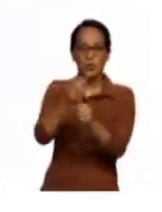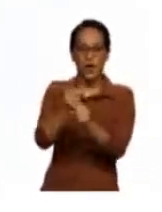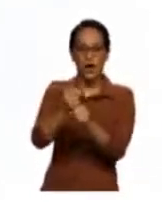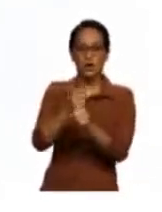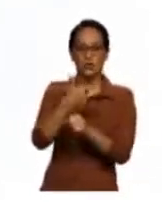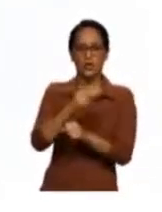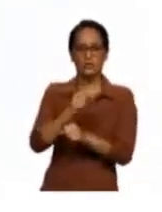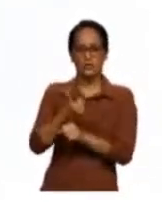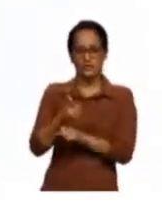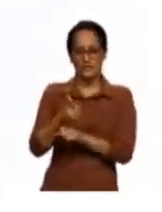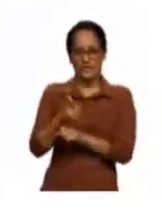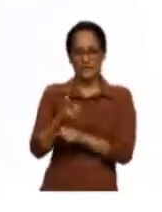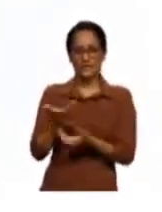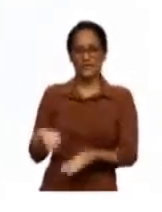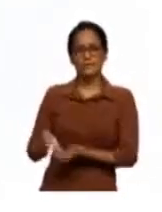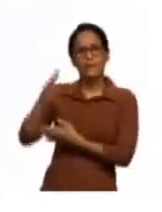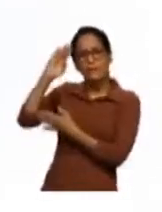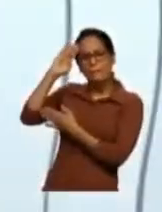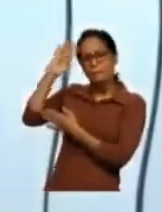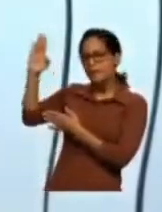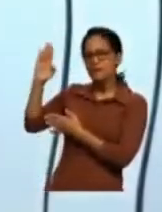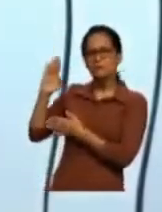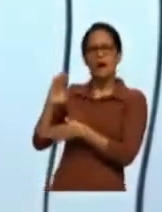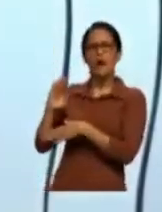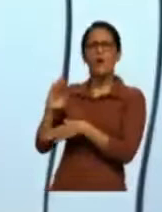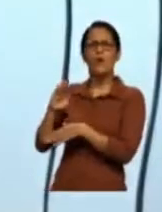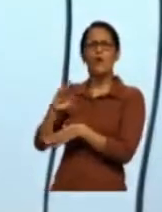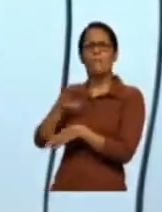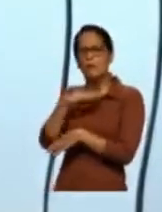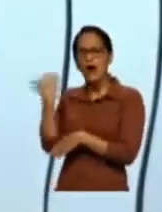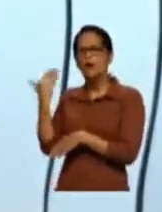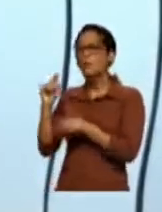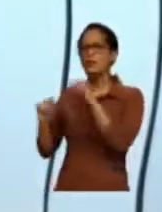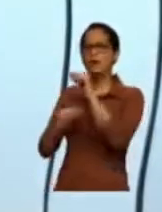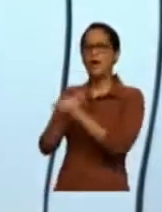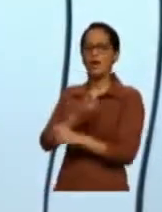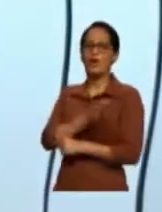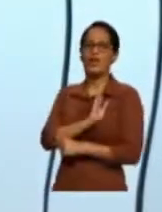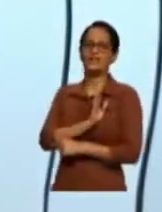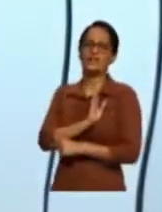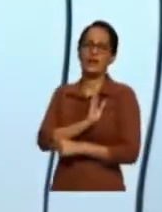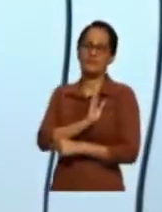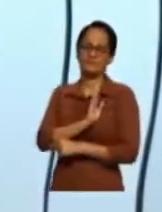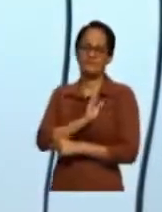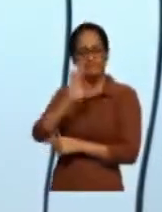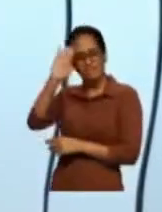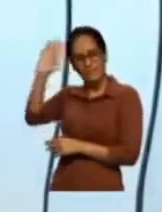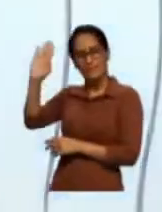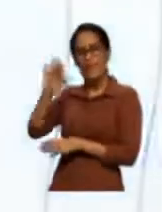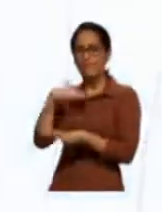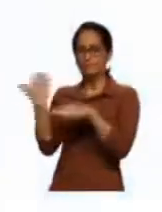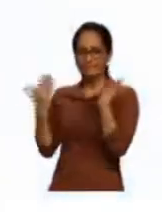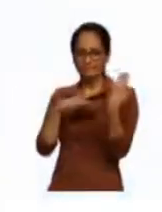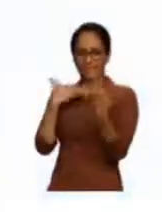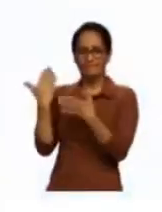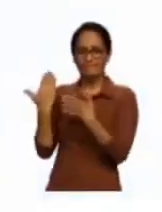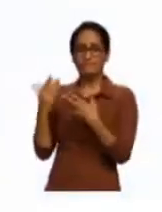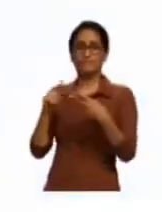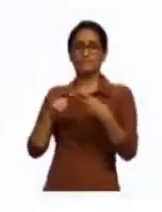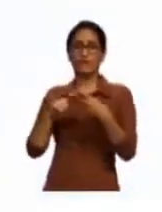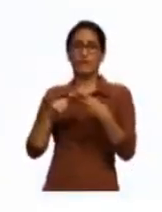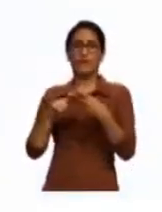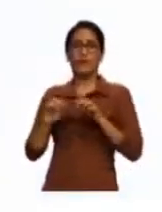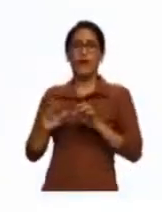então, que a principal causa de morte vai ser o quê? Doenças cardiovasculares. E nós temos câncer,